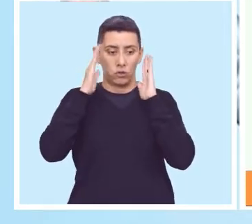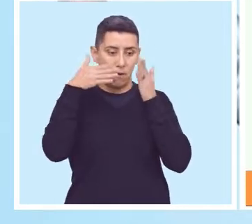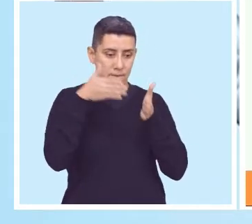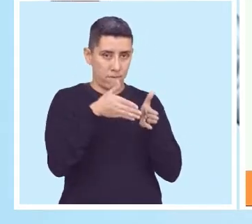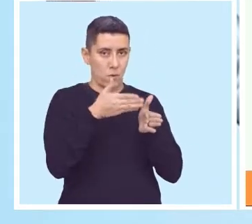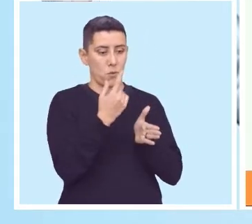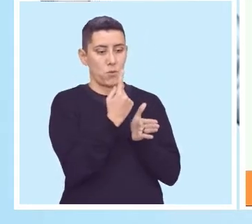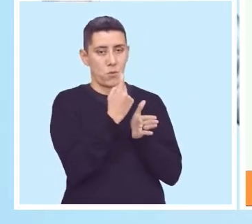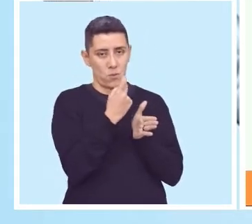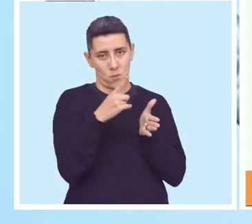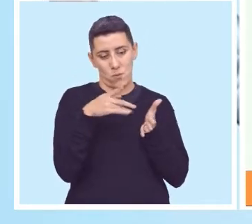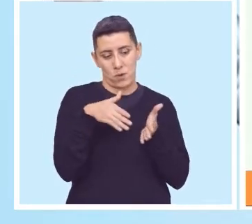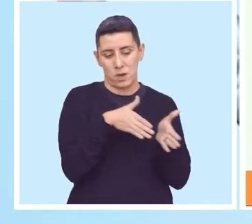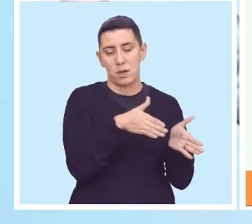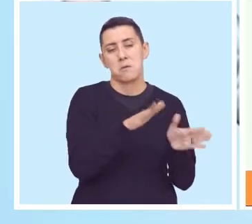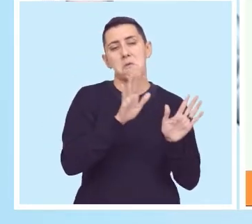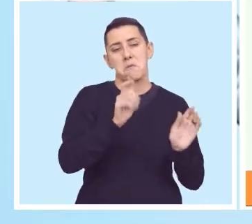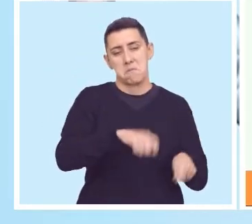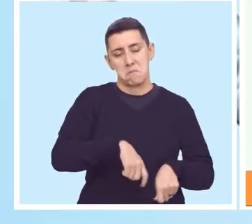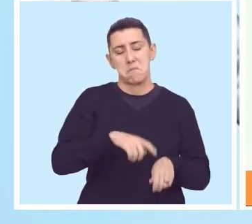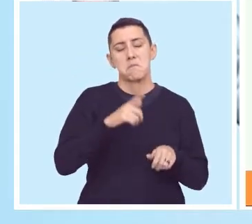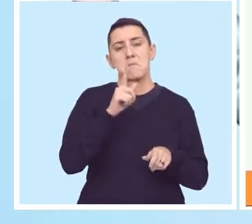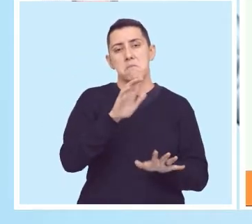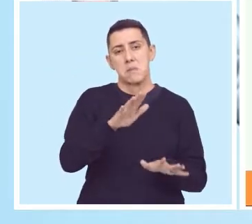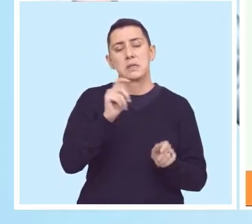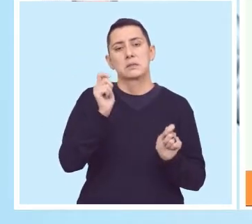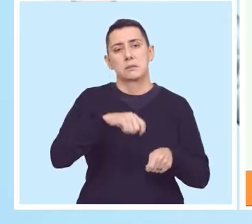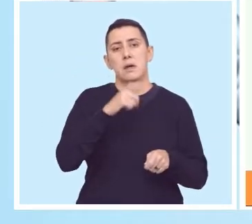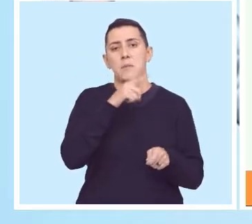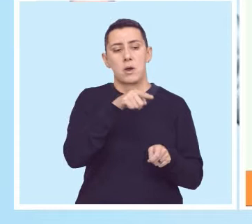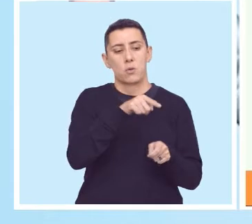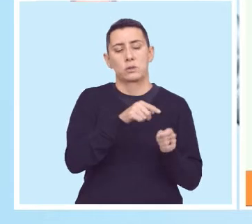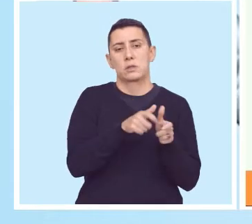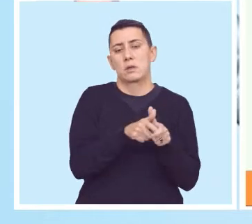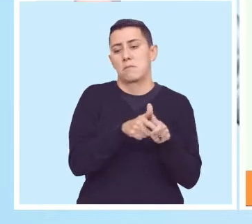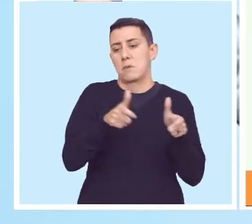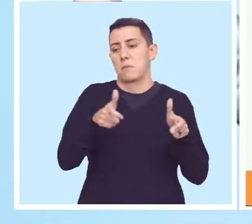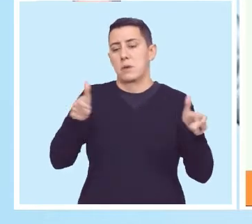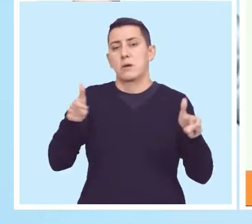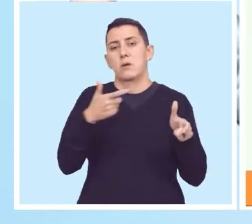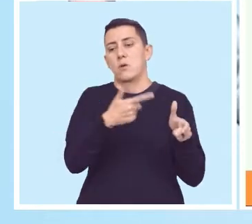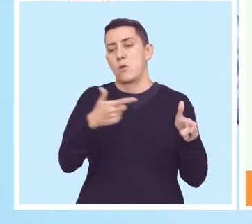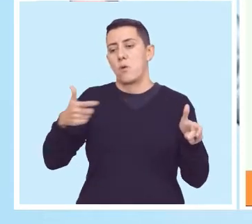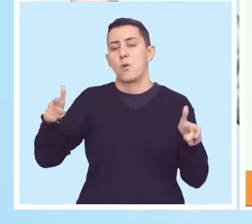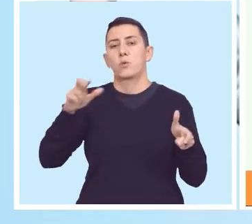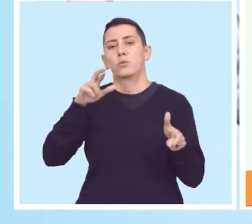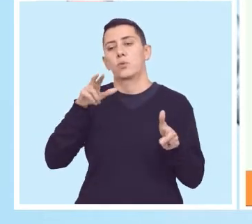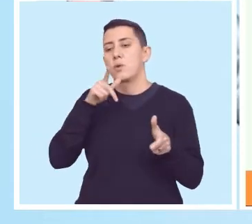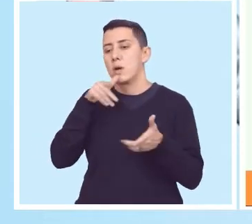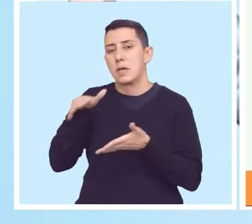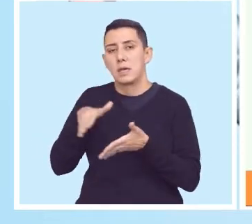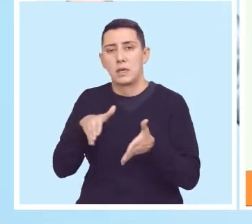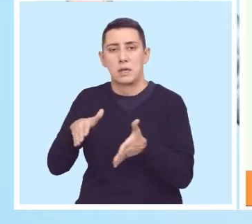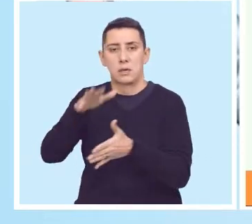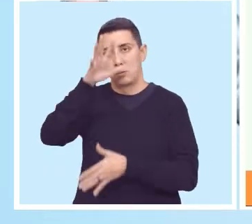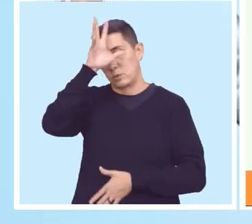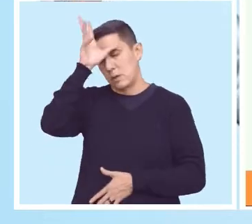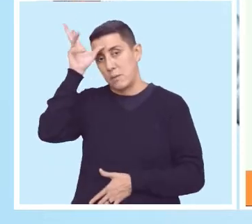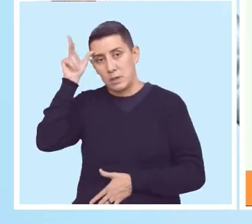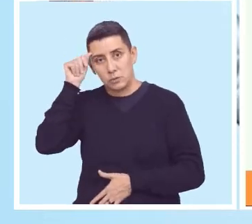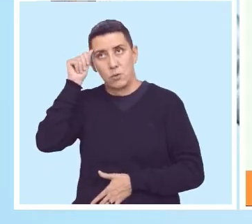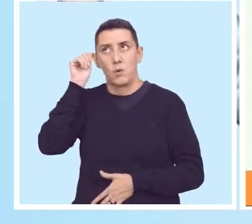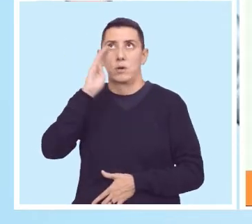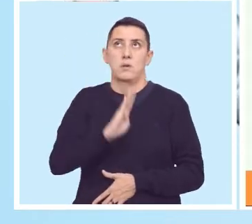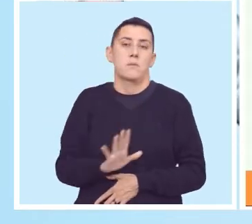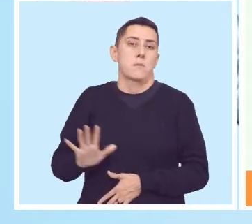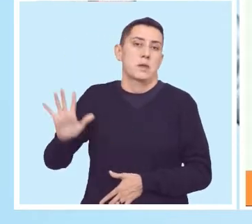único rio, mas a gente pode colocar, de repente, um mapeamento aí de todos os rios da Amazônia ou do Brasil